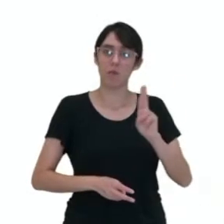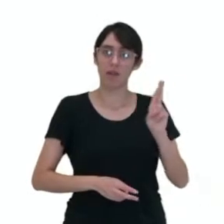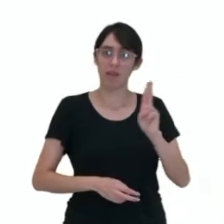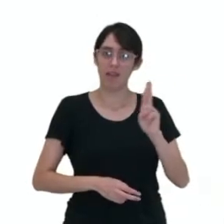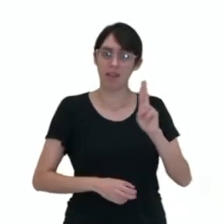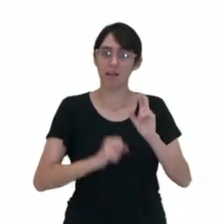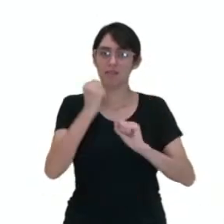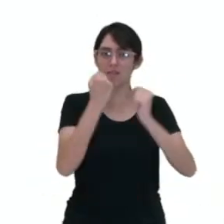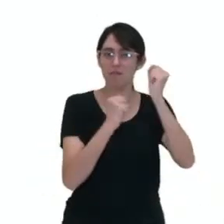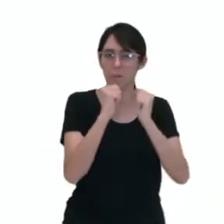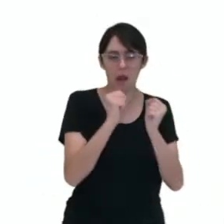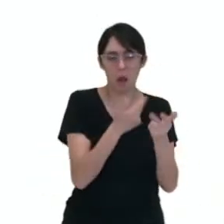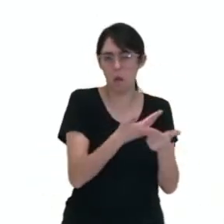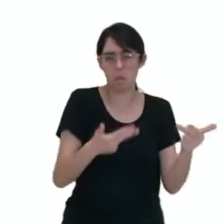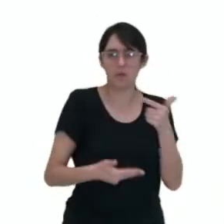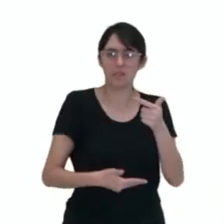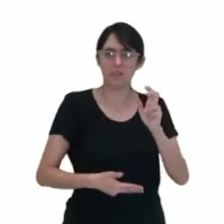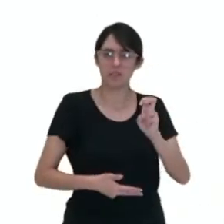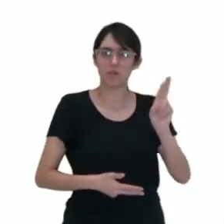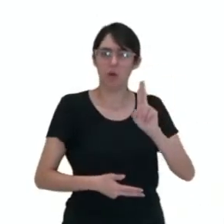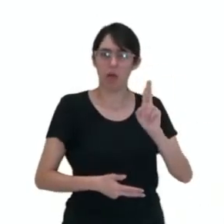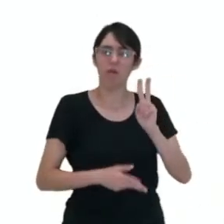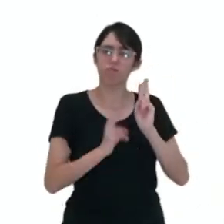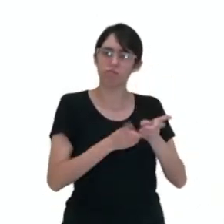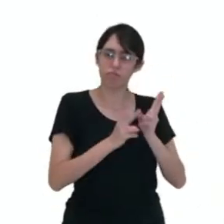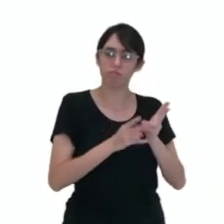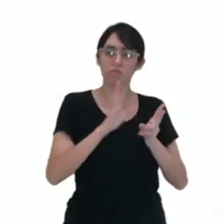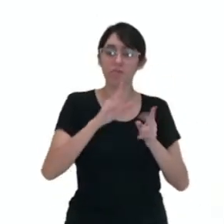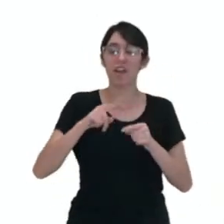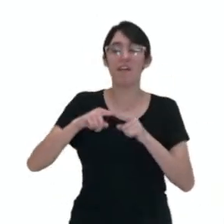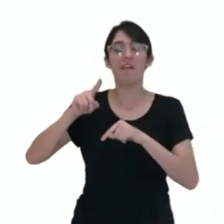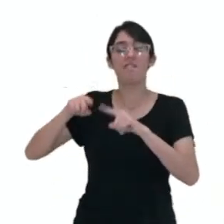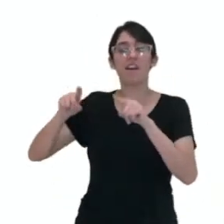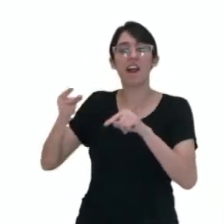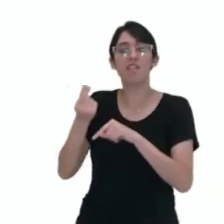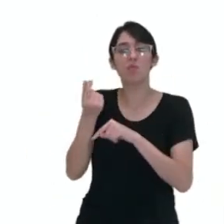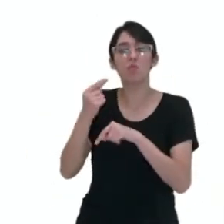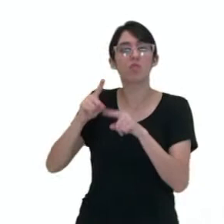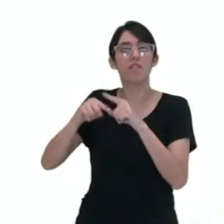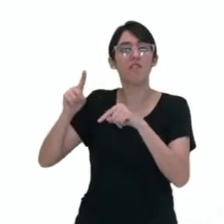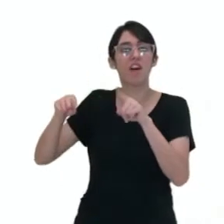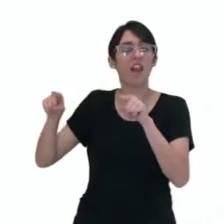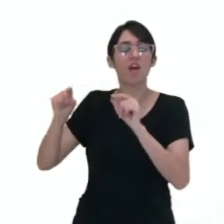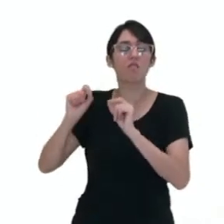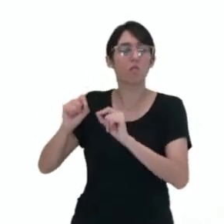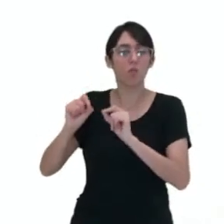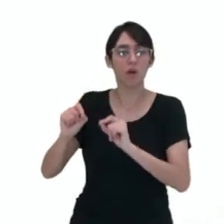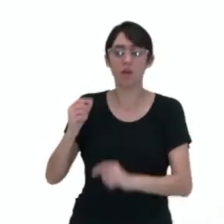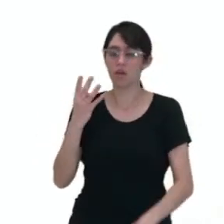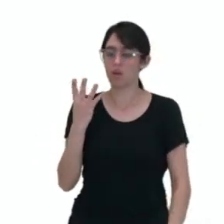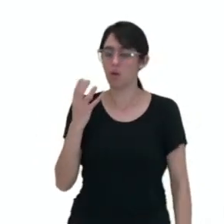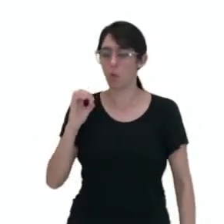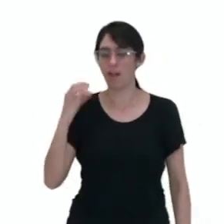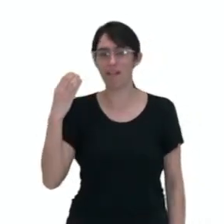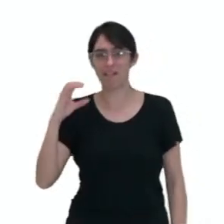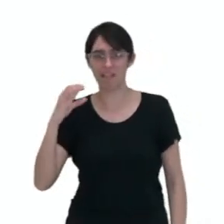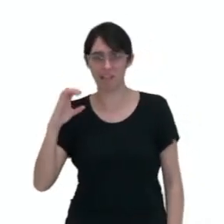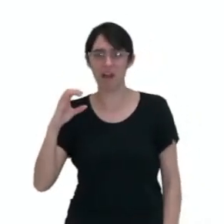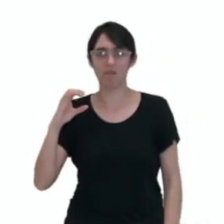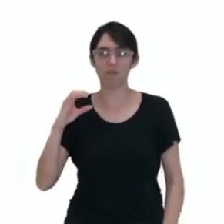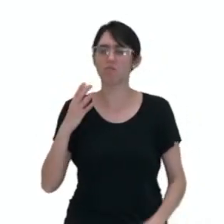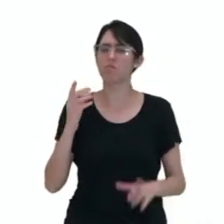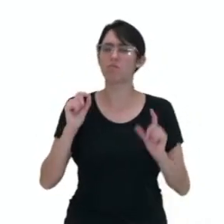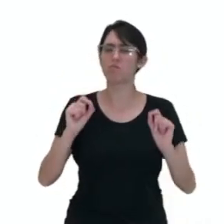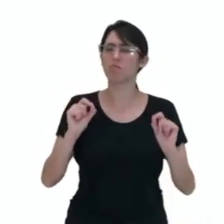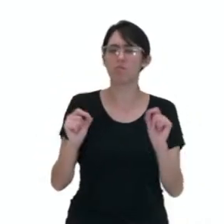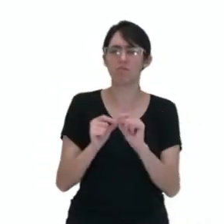a fabricação. E o custo variável por peça que é fabricado nessa empresa é de 40 centavos. Então, o que eu vou